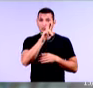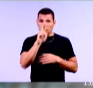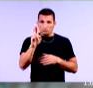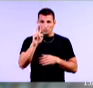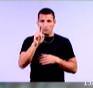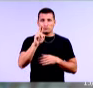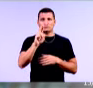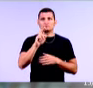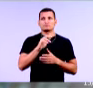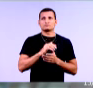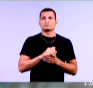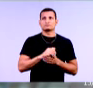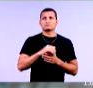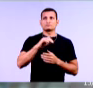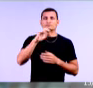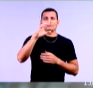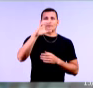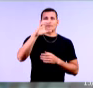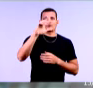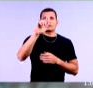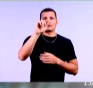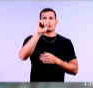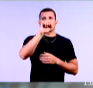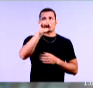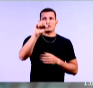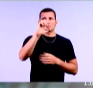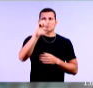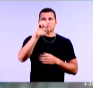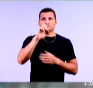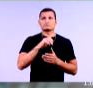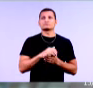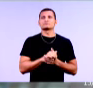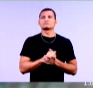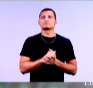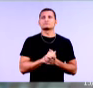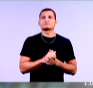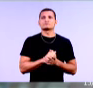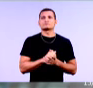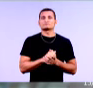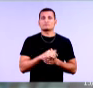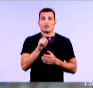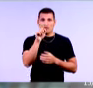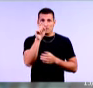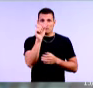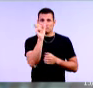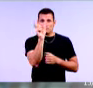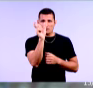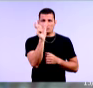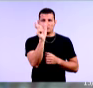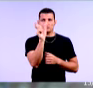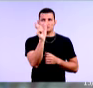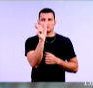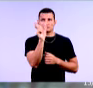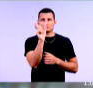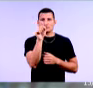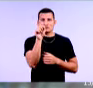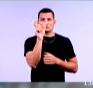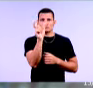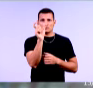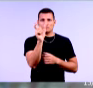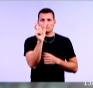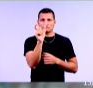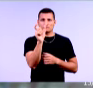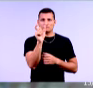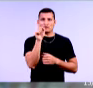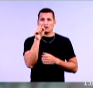legal. O nome da minha classe, vou deixar até em vermelho, olha, o nome da minha classe. Esse código específico me diz que